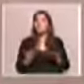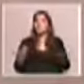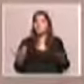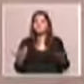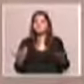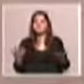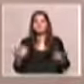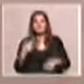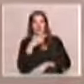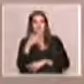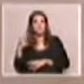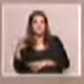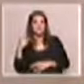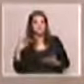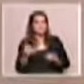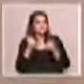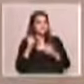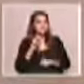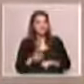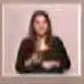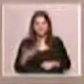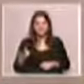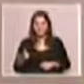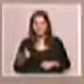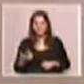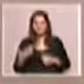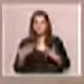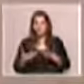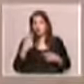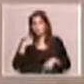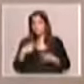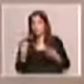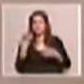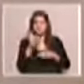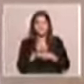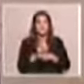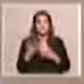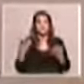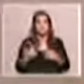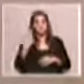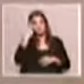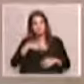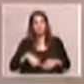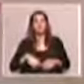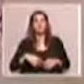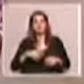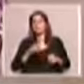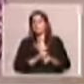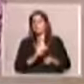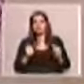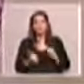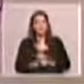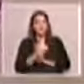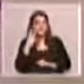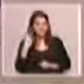uma reportagem que traz-nos o exemplo de alguém que decidiu mudar radicalmente de